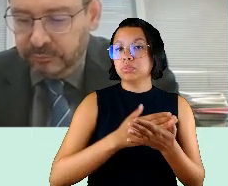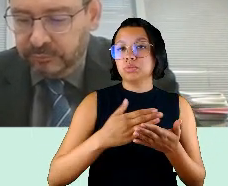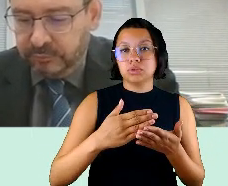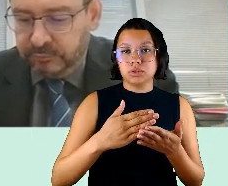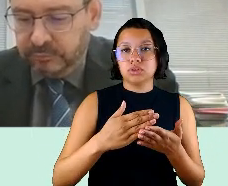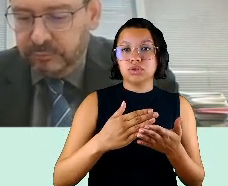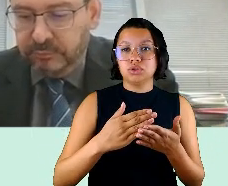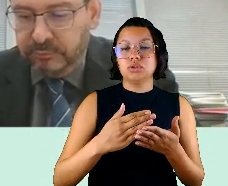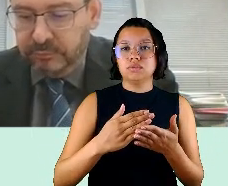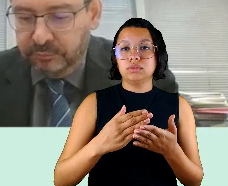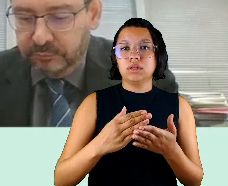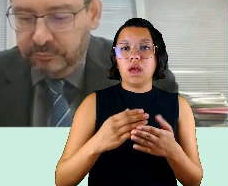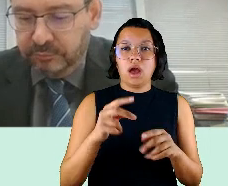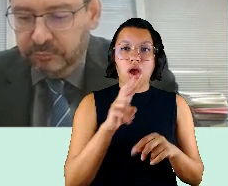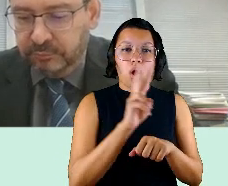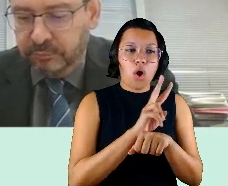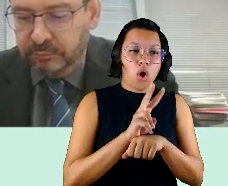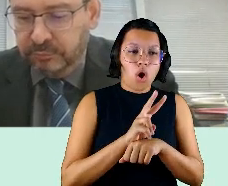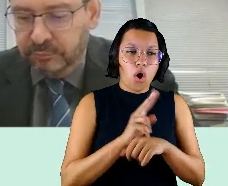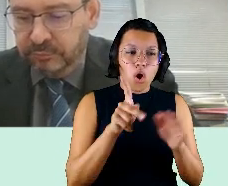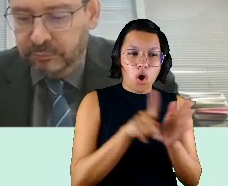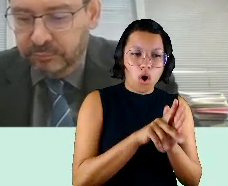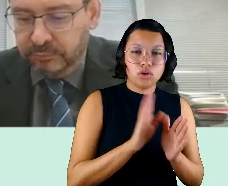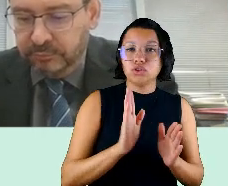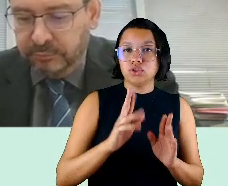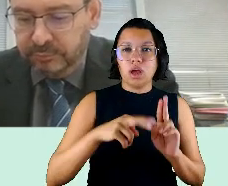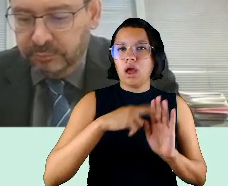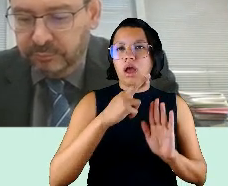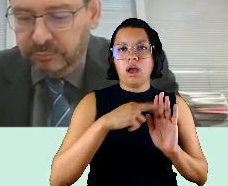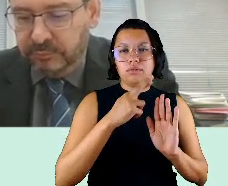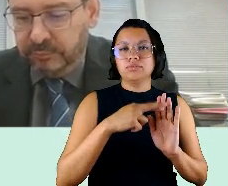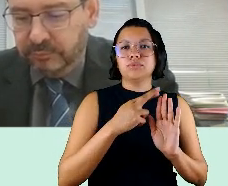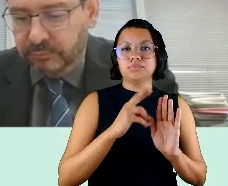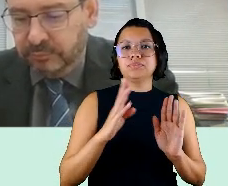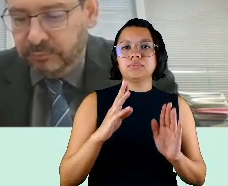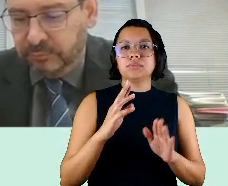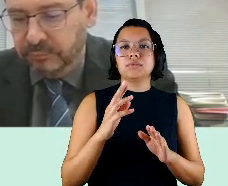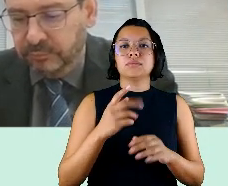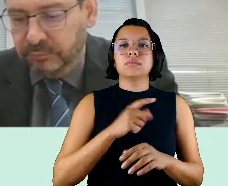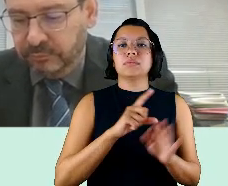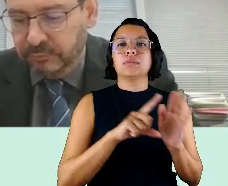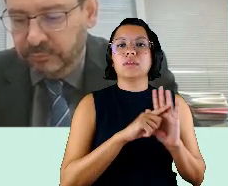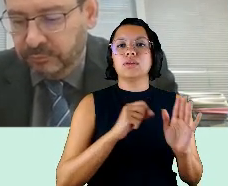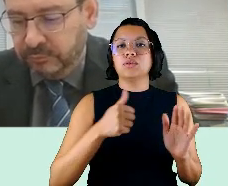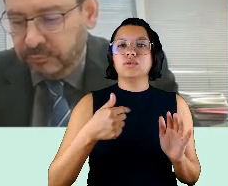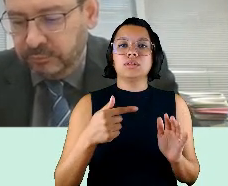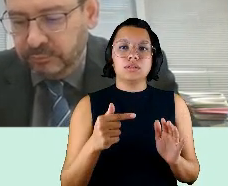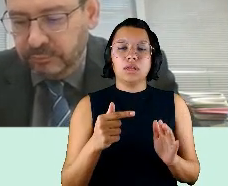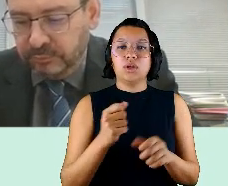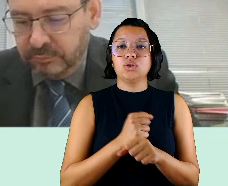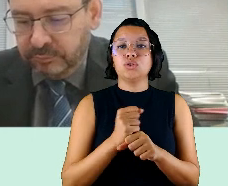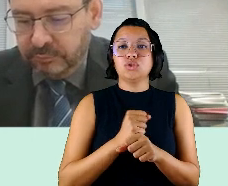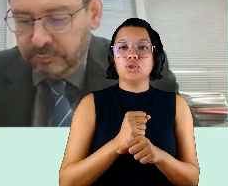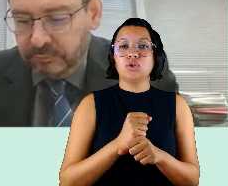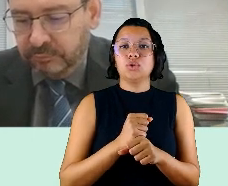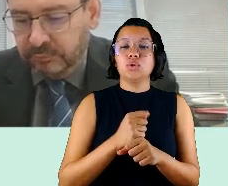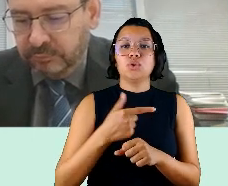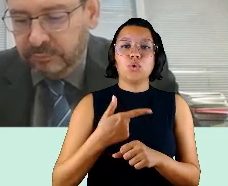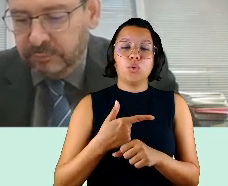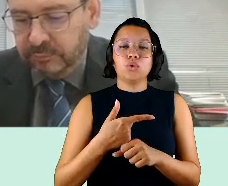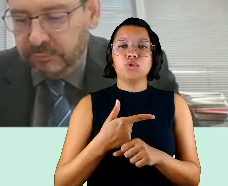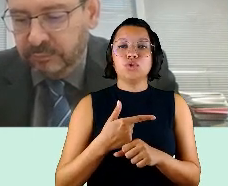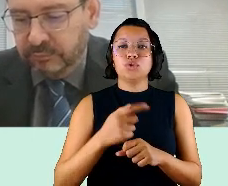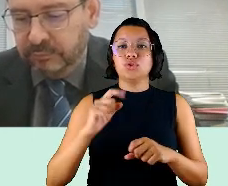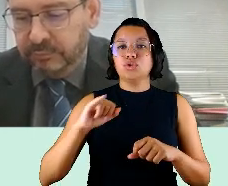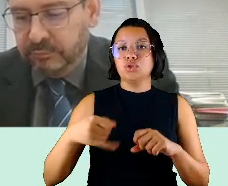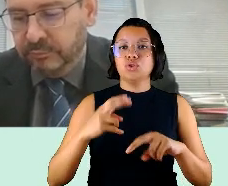da Corregedoria, já baixou a sua resolução, a de número 17, de 2 de julho de 2021,